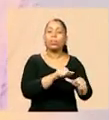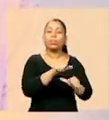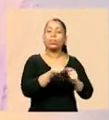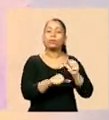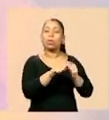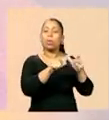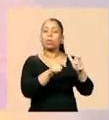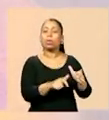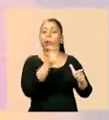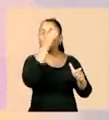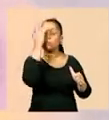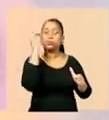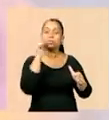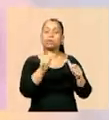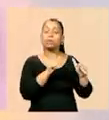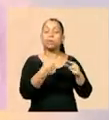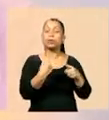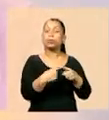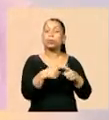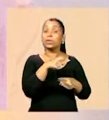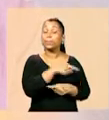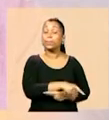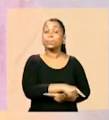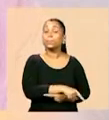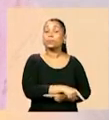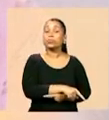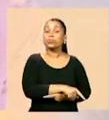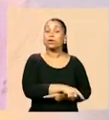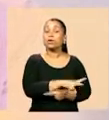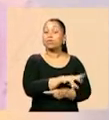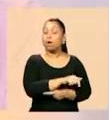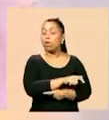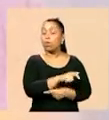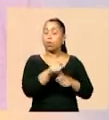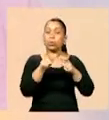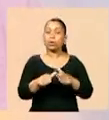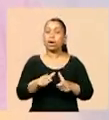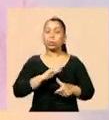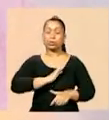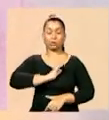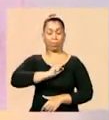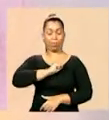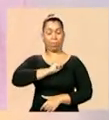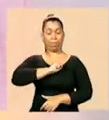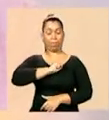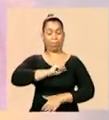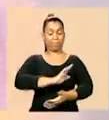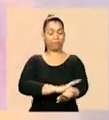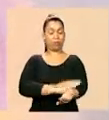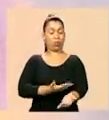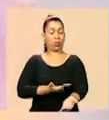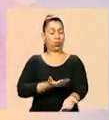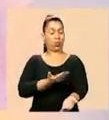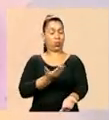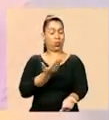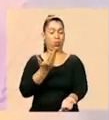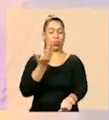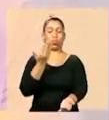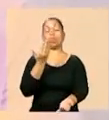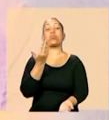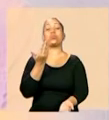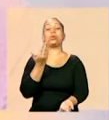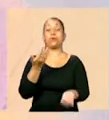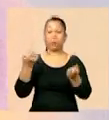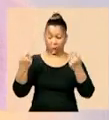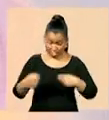setor que aquele trabalhador trabalha, porque ele, ao chegar no setor, o coração dispara, a pressão sobe. Então,